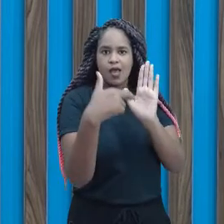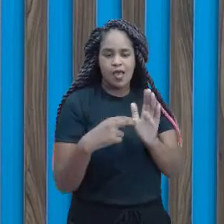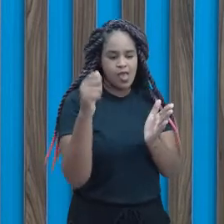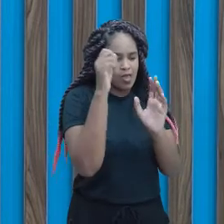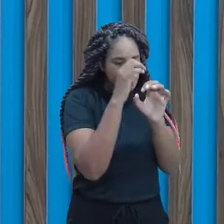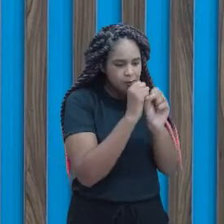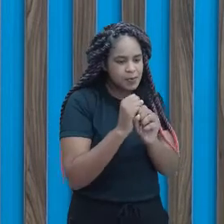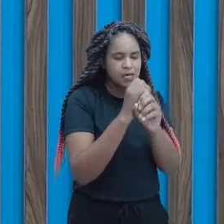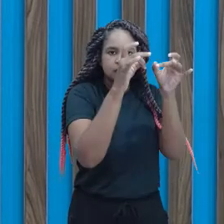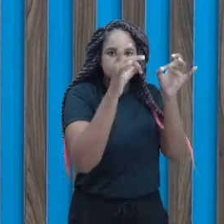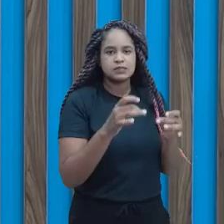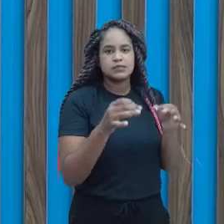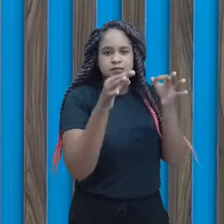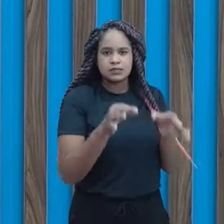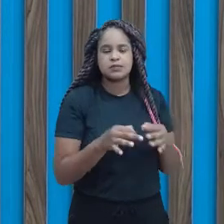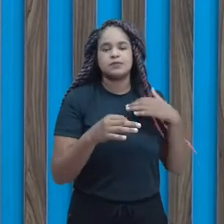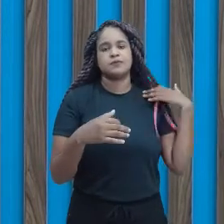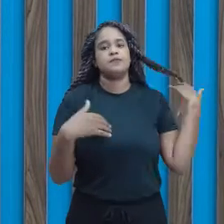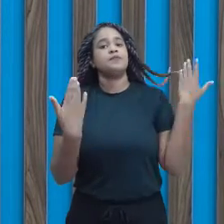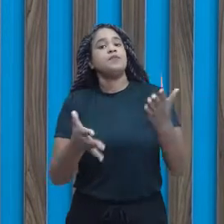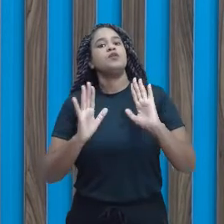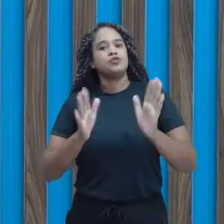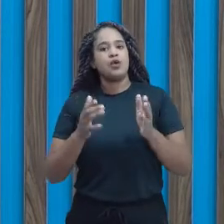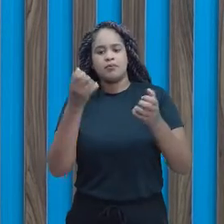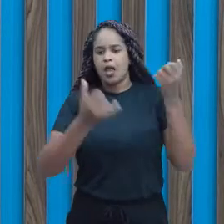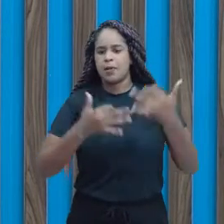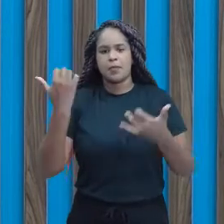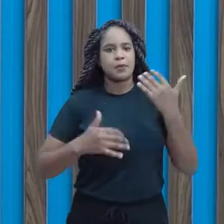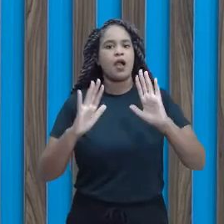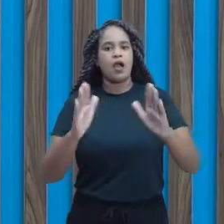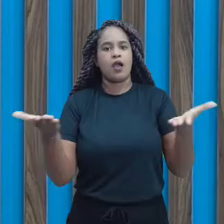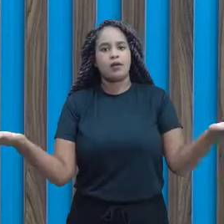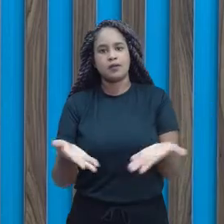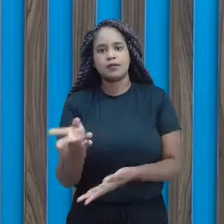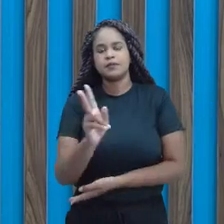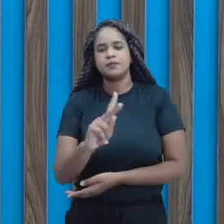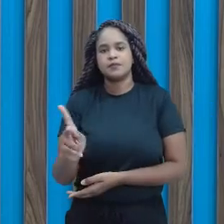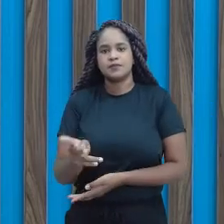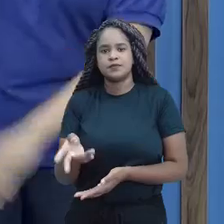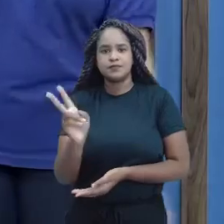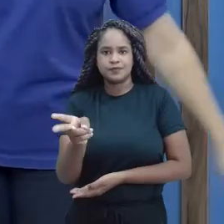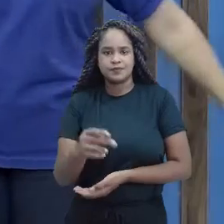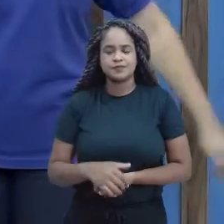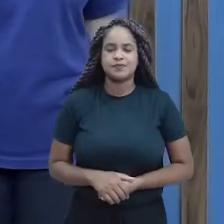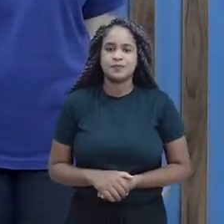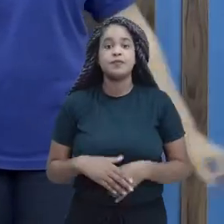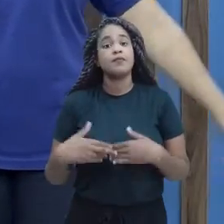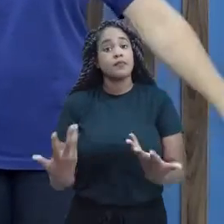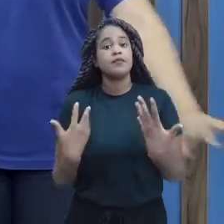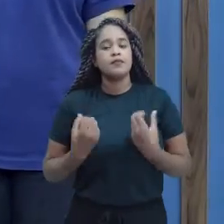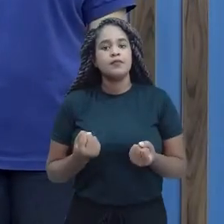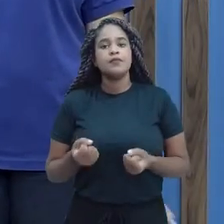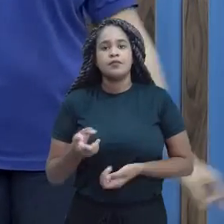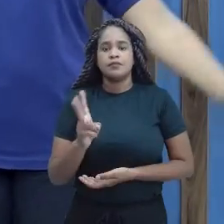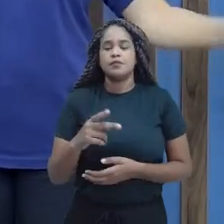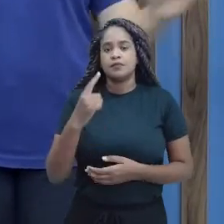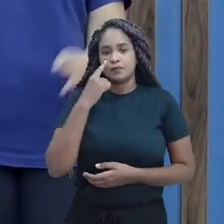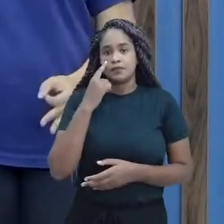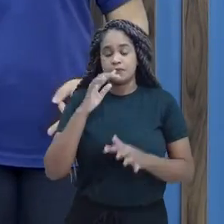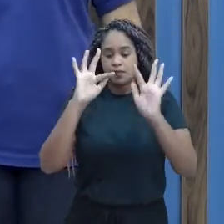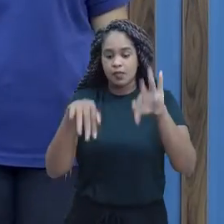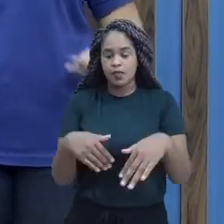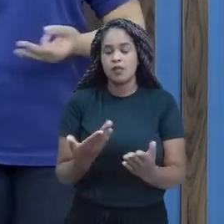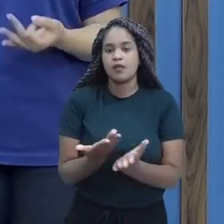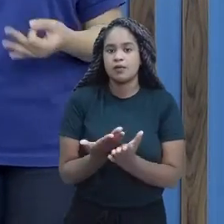suma importância, tá bom? Já falei demais, vou passar a palavra para a Briane aqui. Vamos lá, gente. A gente teve o finalzinho